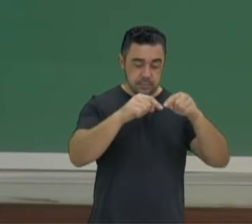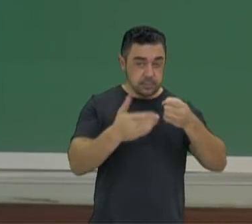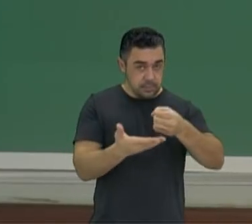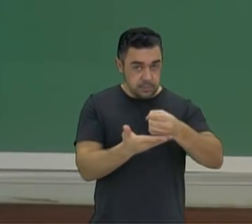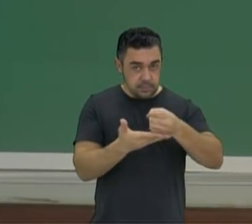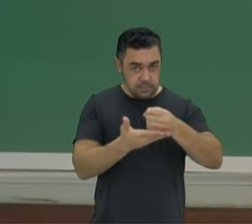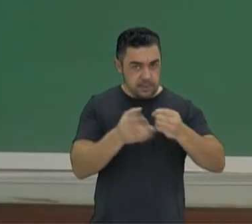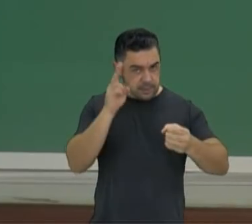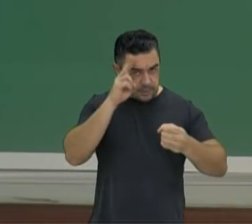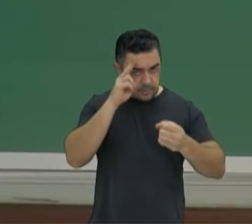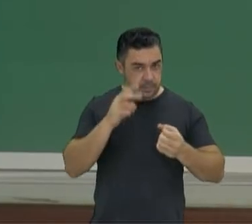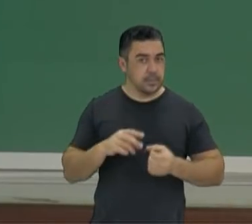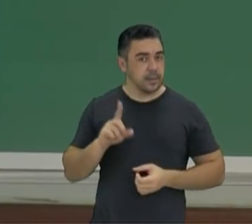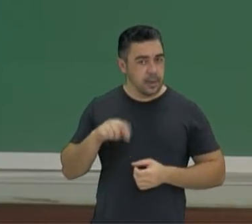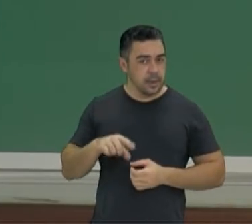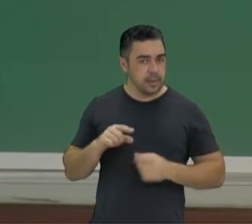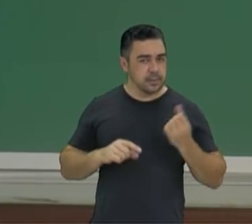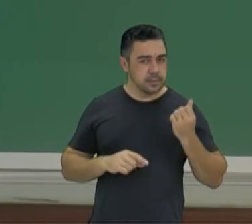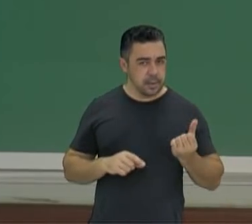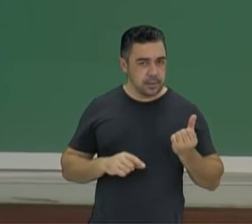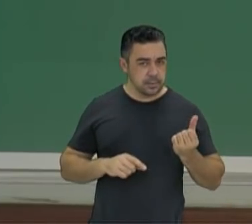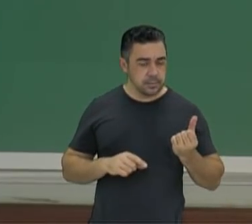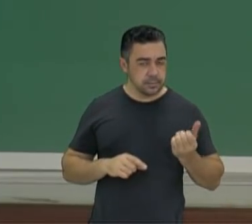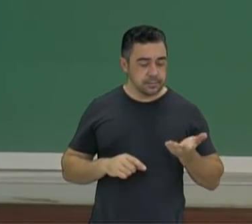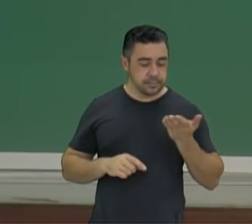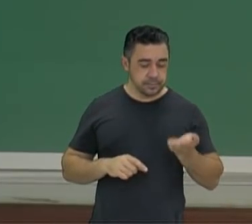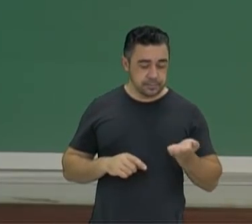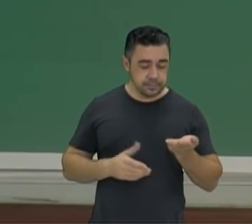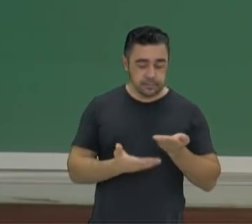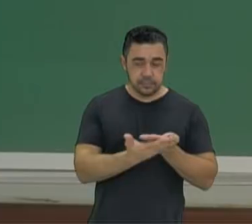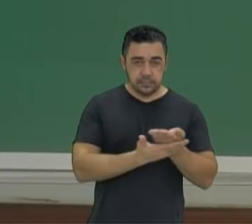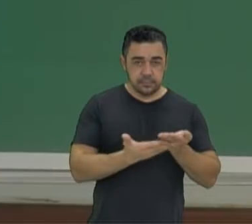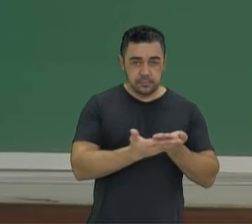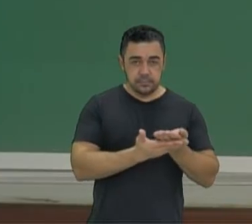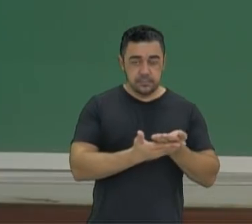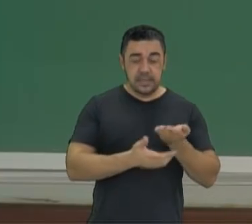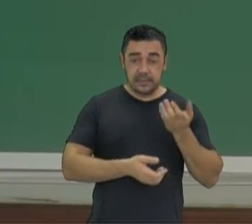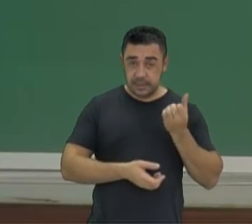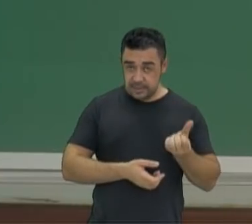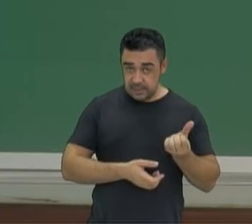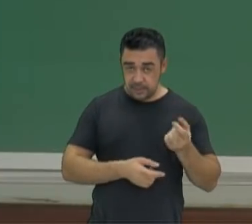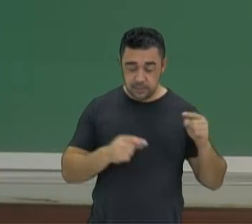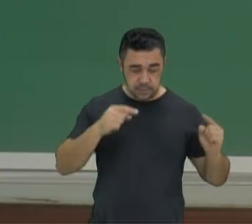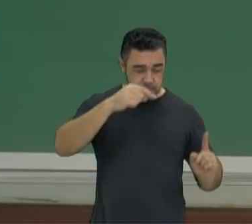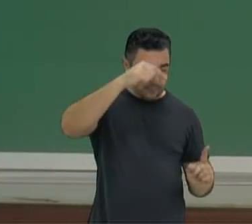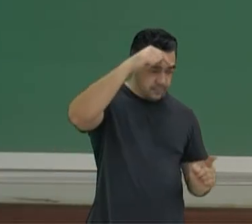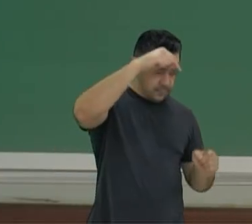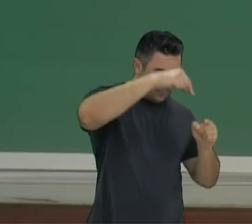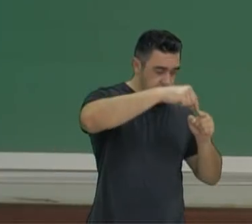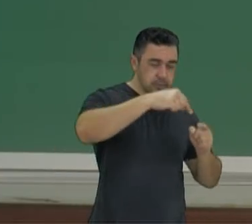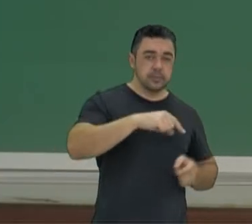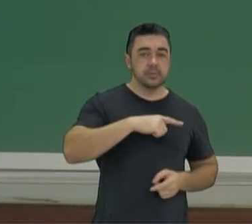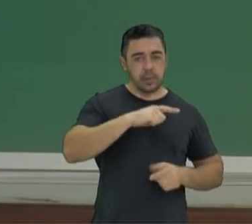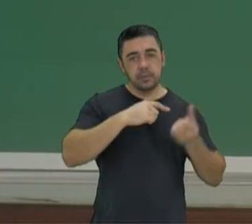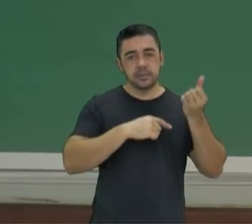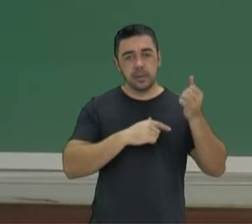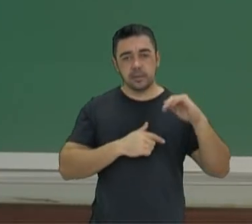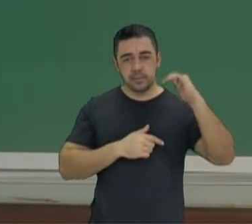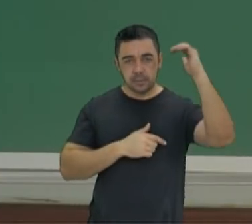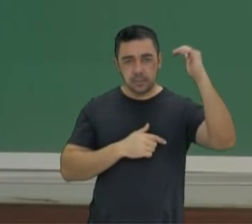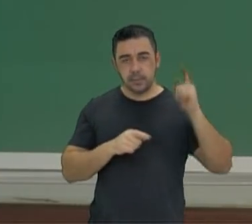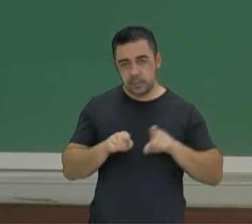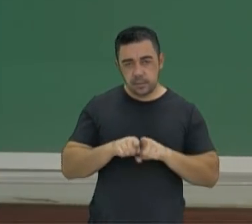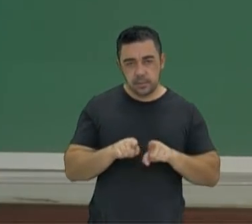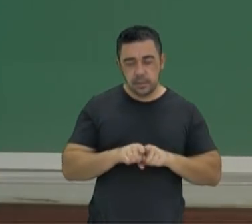aula de polígono? Hexágono, 6 lados, 6 vértices. Se eu tenho 6 vértices aqui na base inferior, eu vou ter 6 vértices